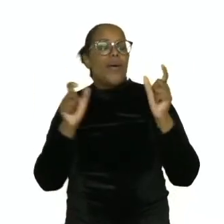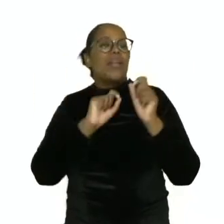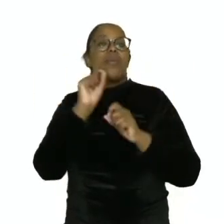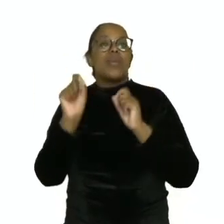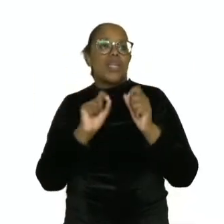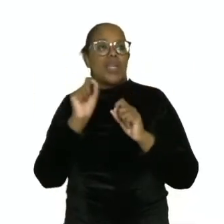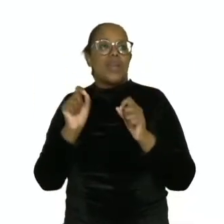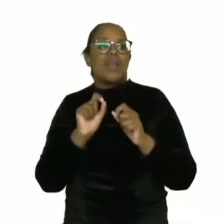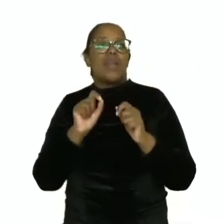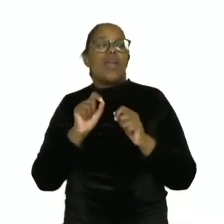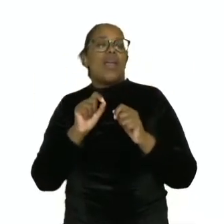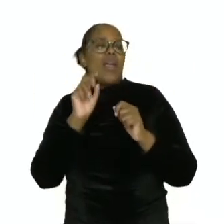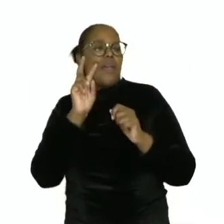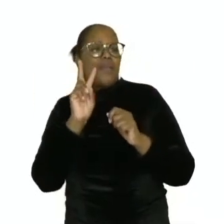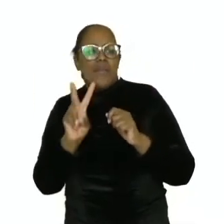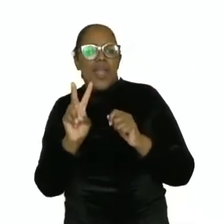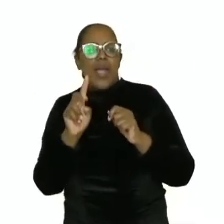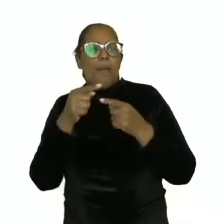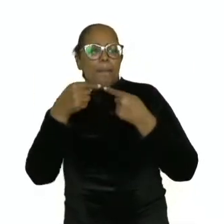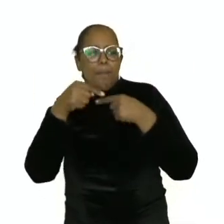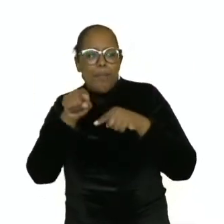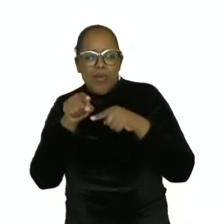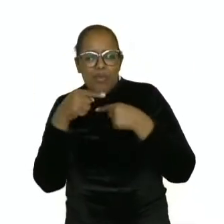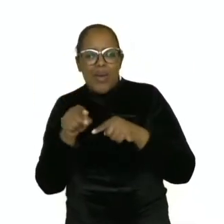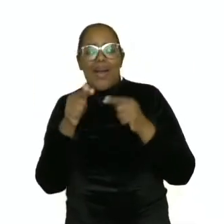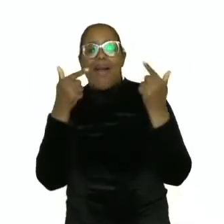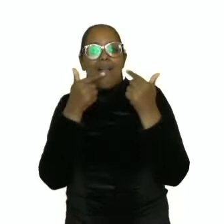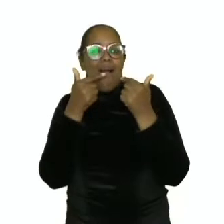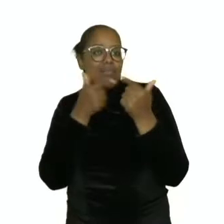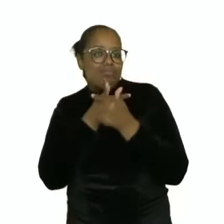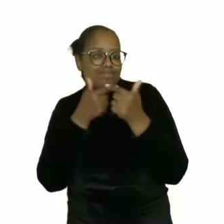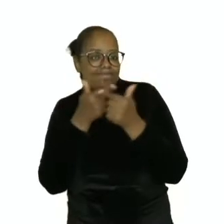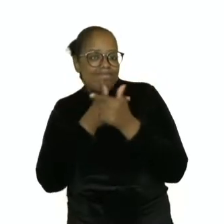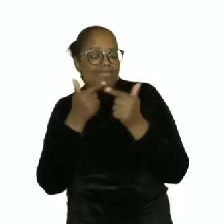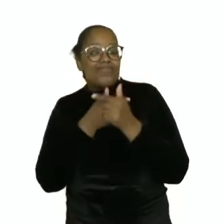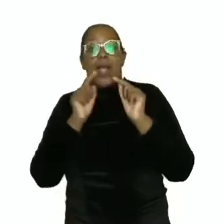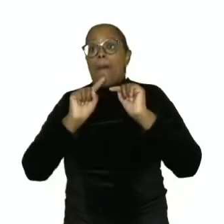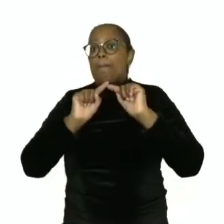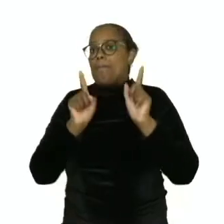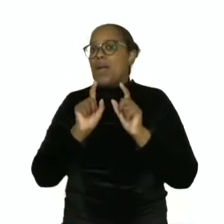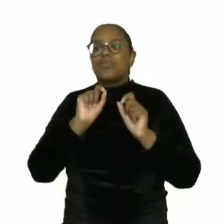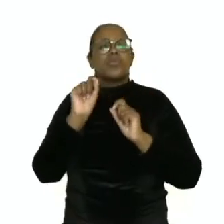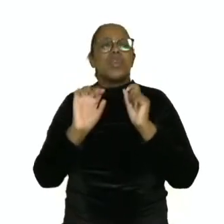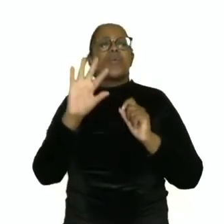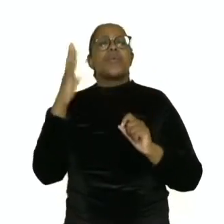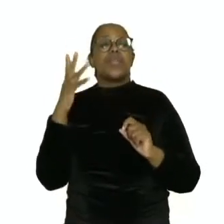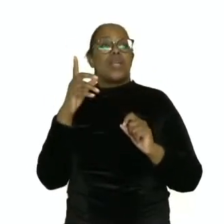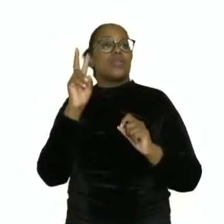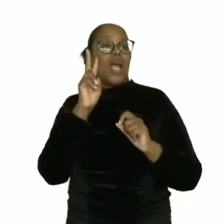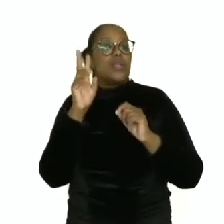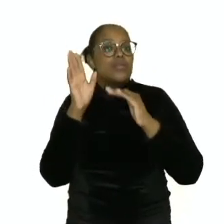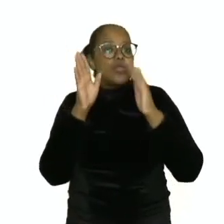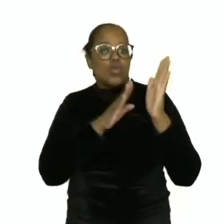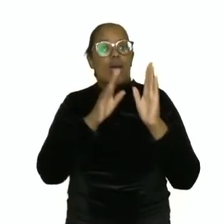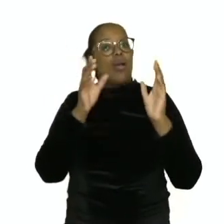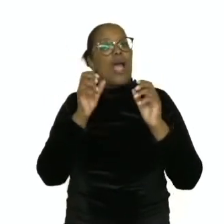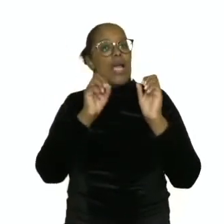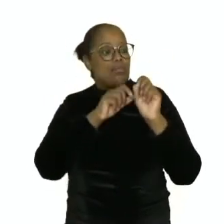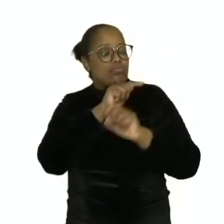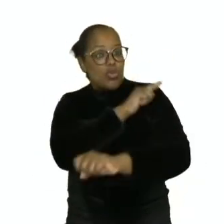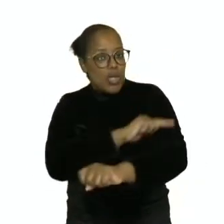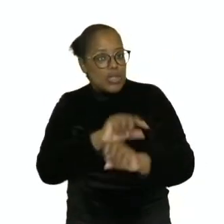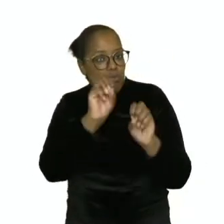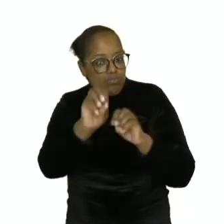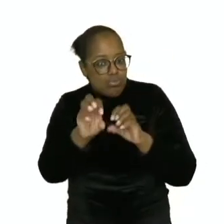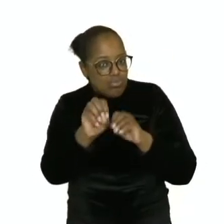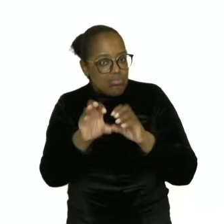em entreter, provocar o humor, né? Porém, as histórias em quadrinhos podem ser também educativas,